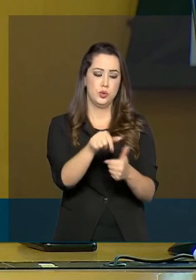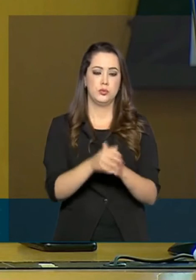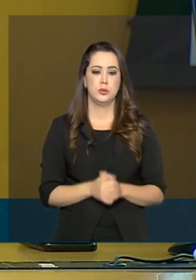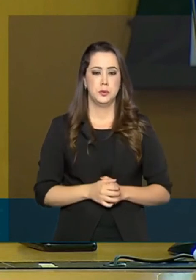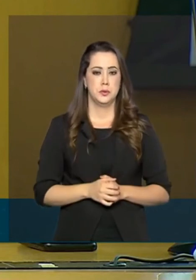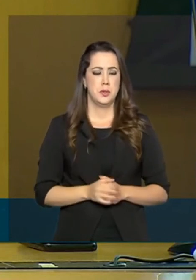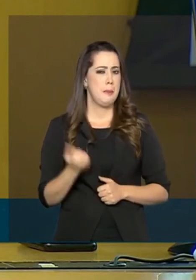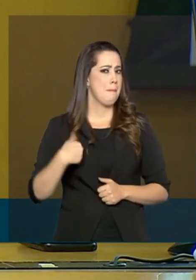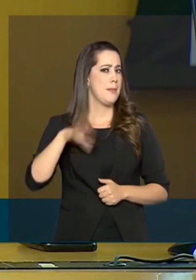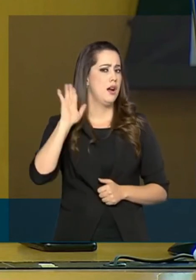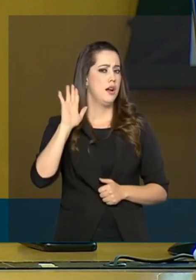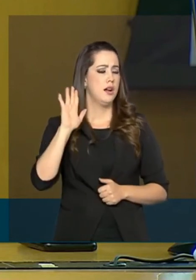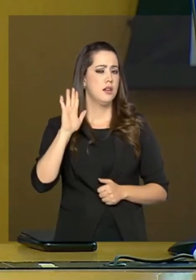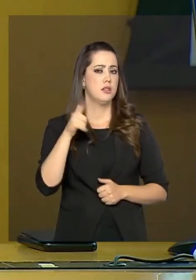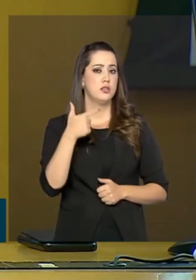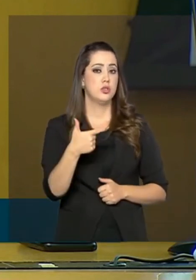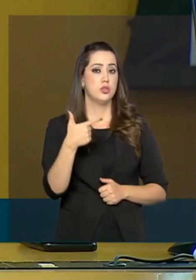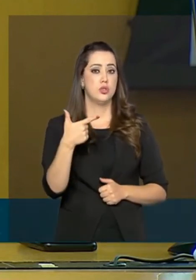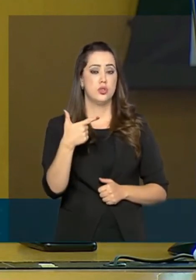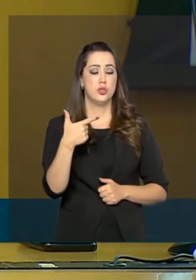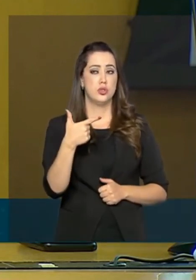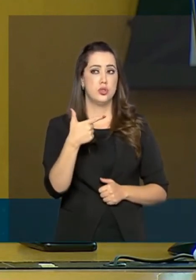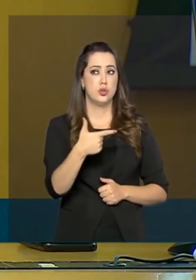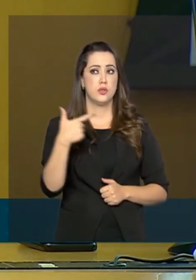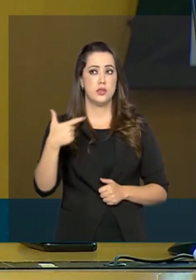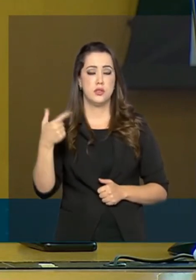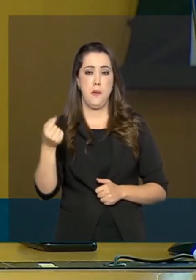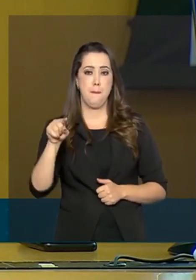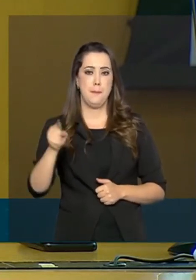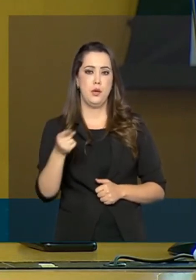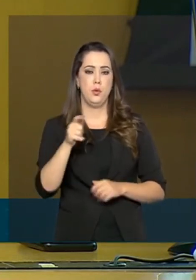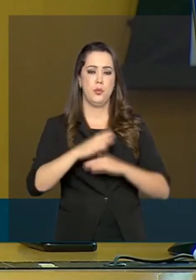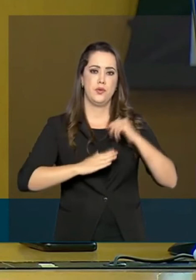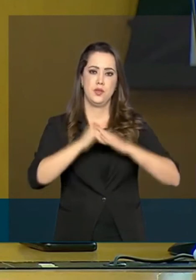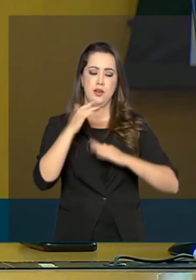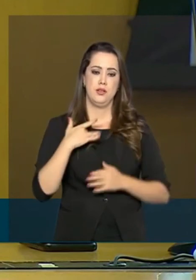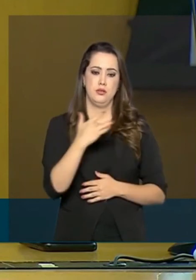São mais de 220 mil profissionais de saúde